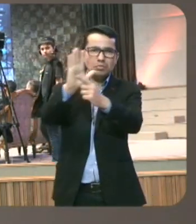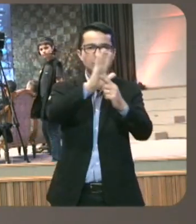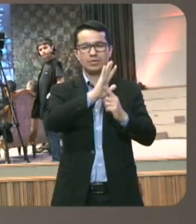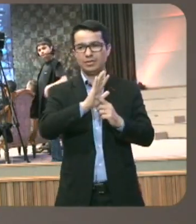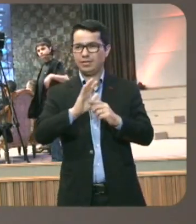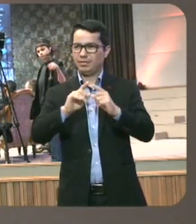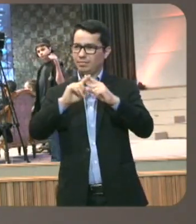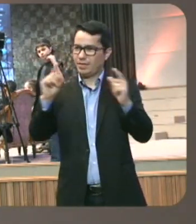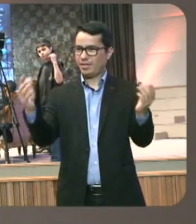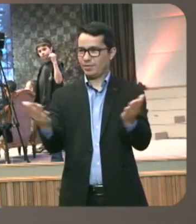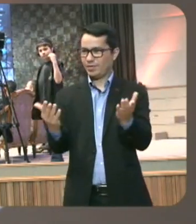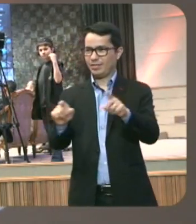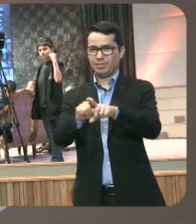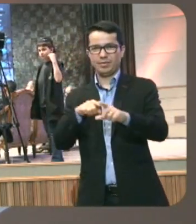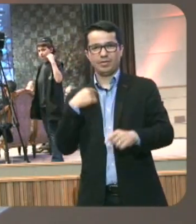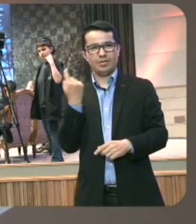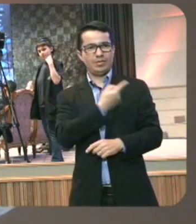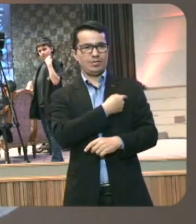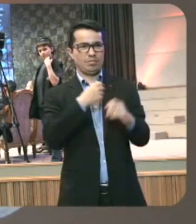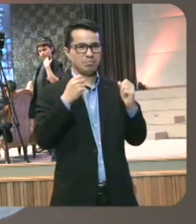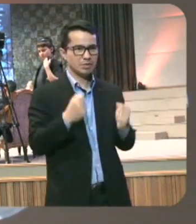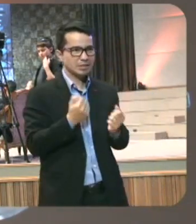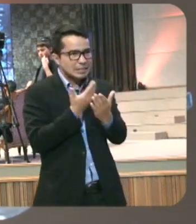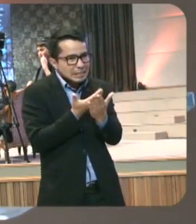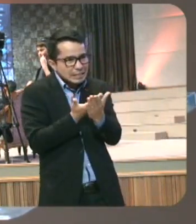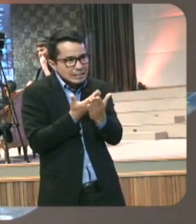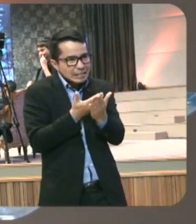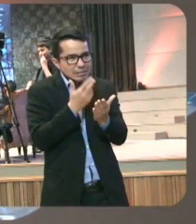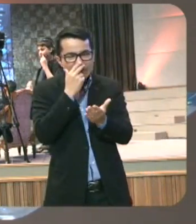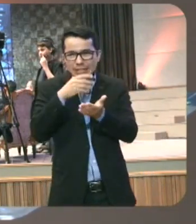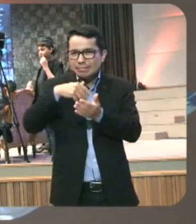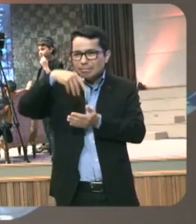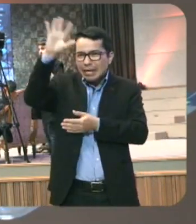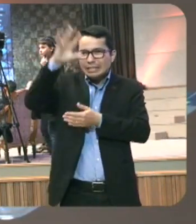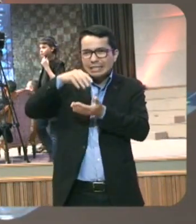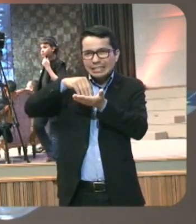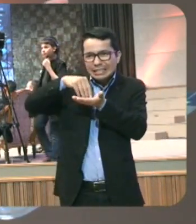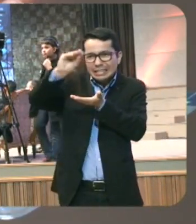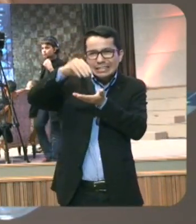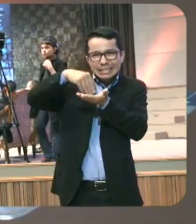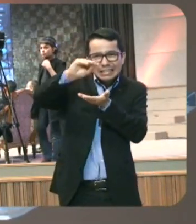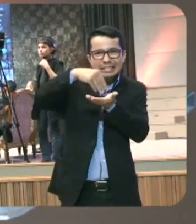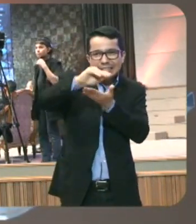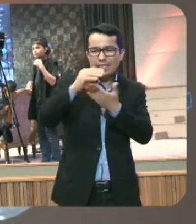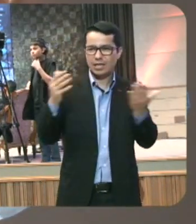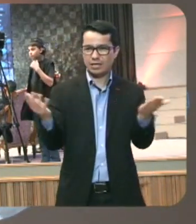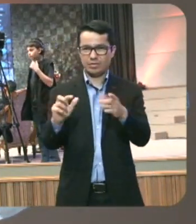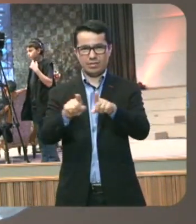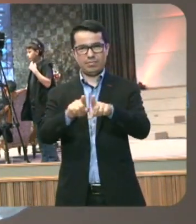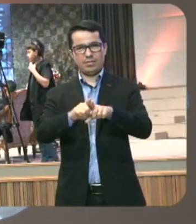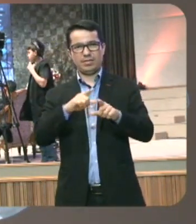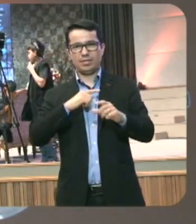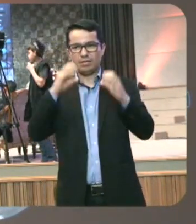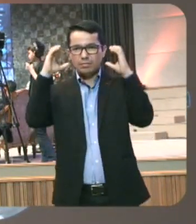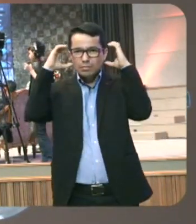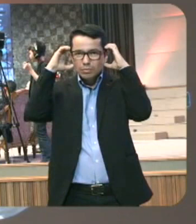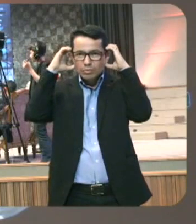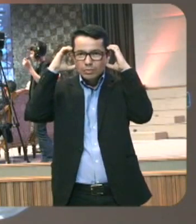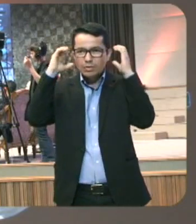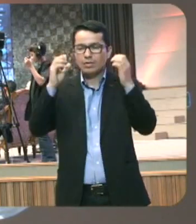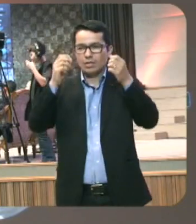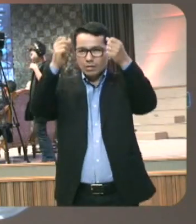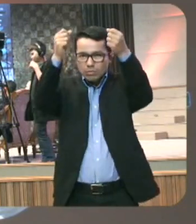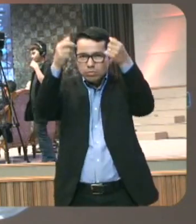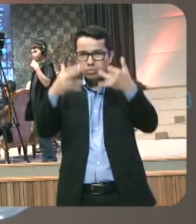só. E aí eu digo assim, nossa, perde tanto, né? A gente não consegue perceber. Então esse aparelho, essa tecnologia é